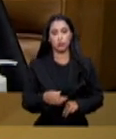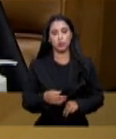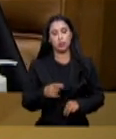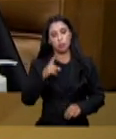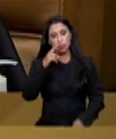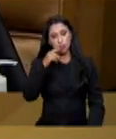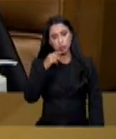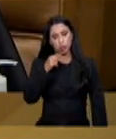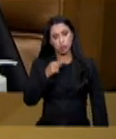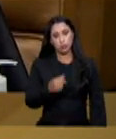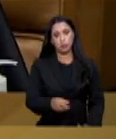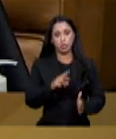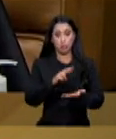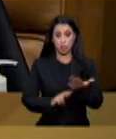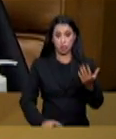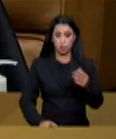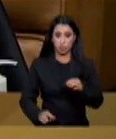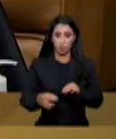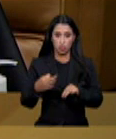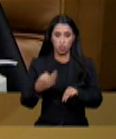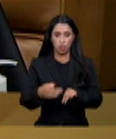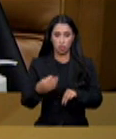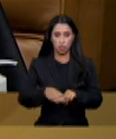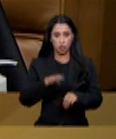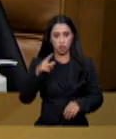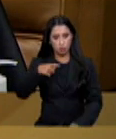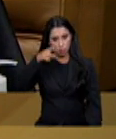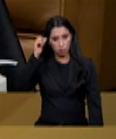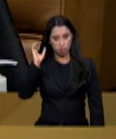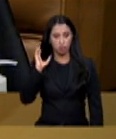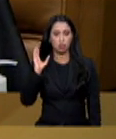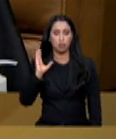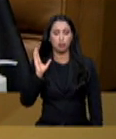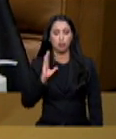da relatoria da ministra Rosa, a já mencionada, de